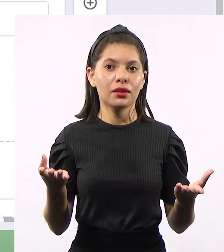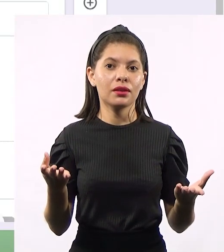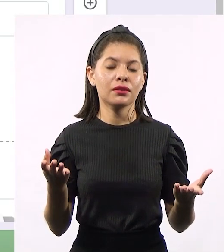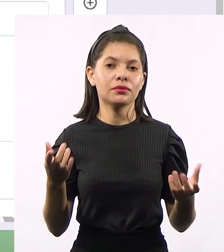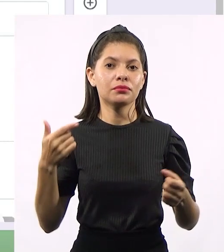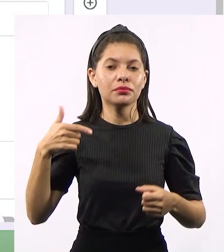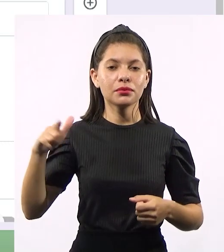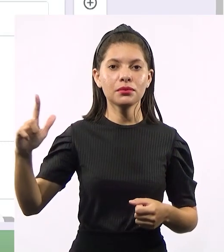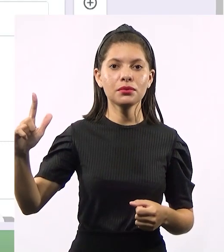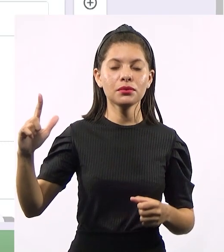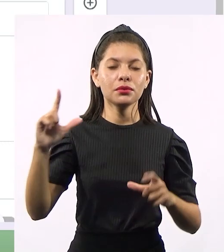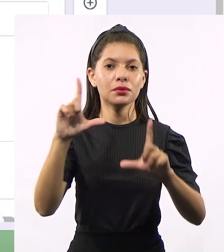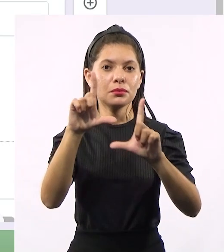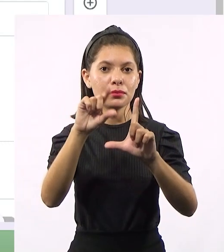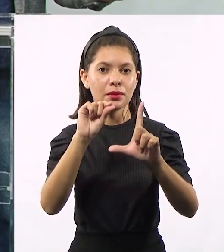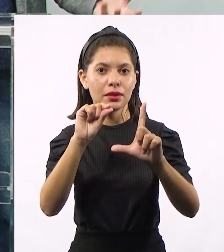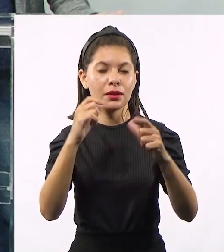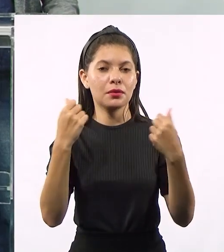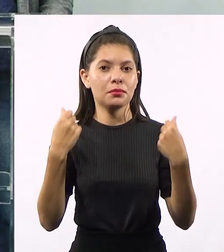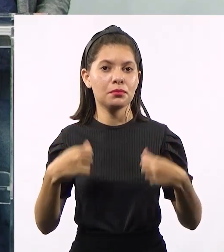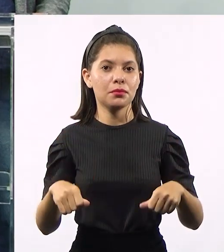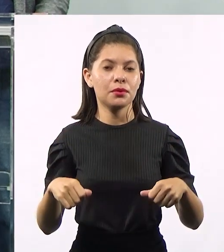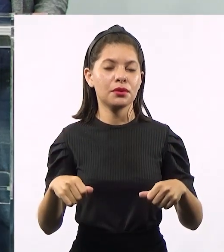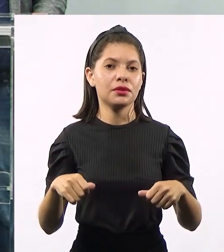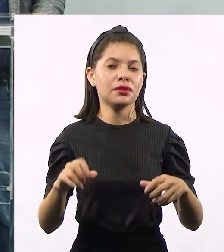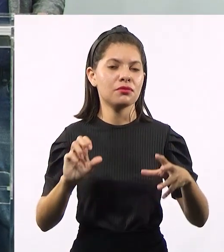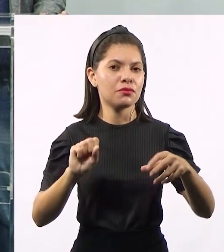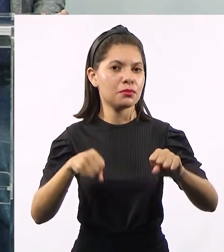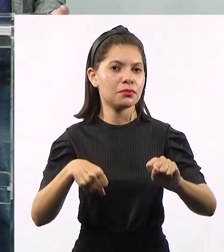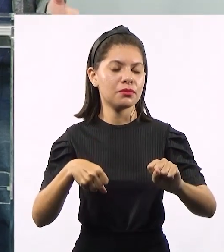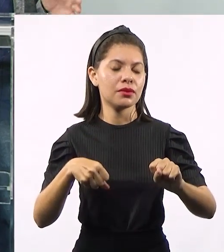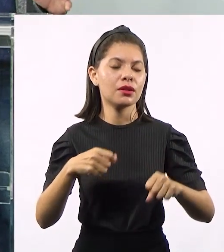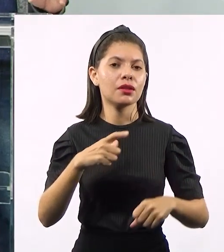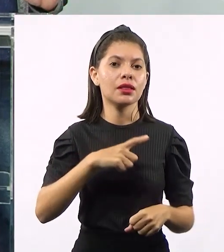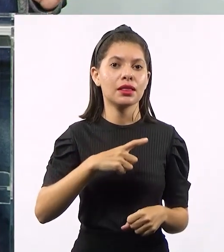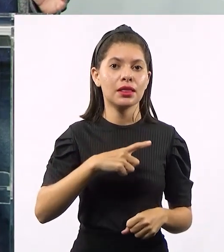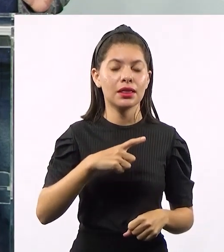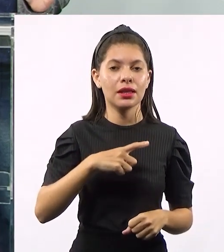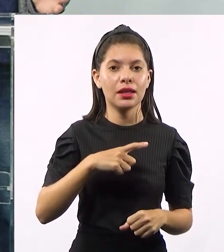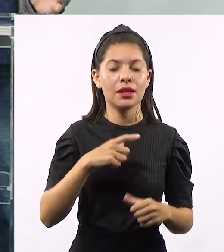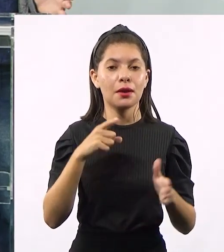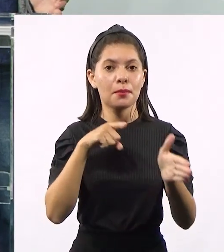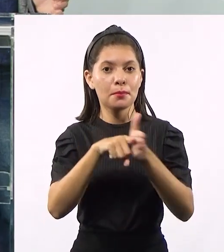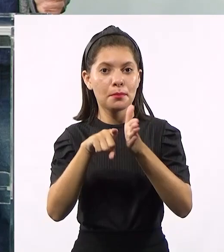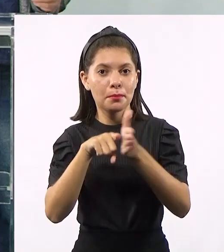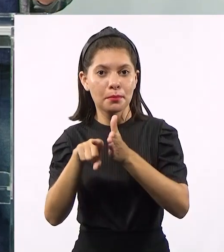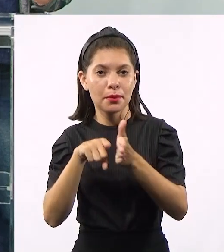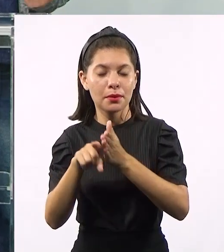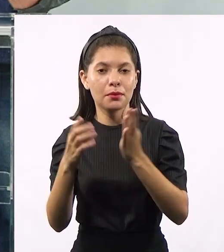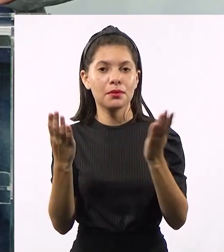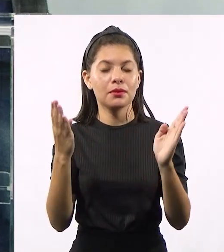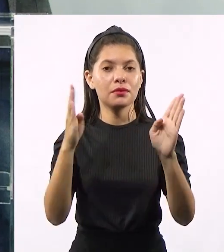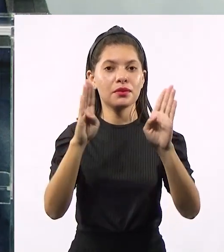outros que ele pode marcar e dizer que outra formação ele tem. Então eu tenho uma pergunta semi-fechada porque abre a